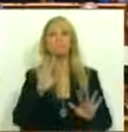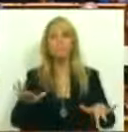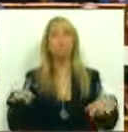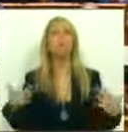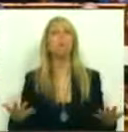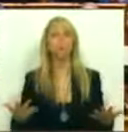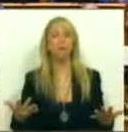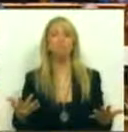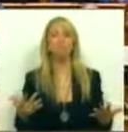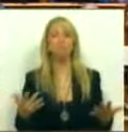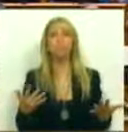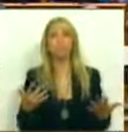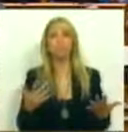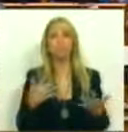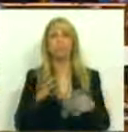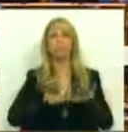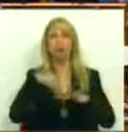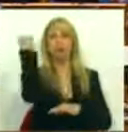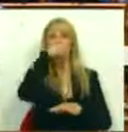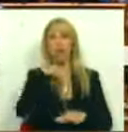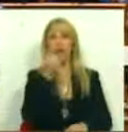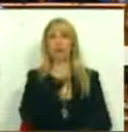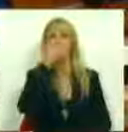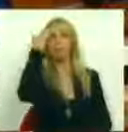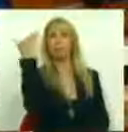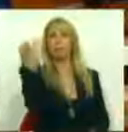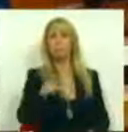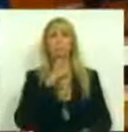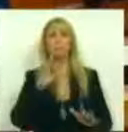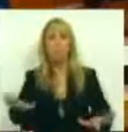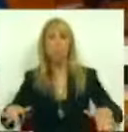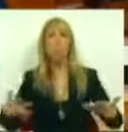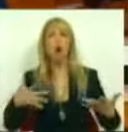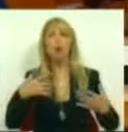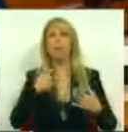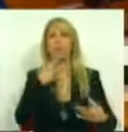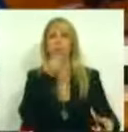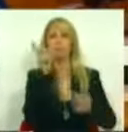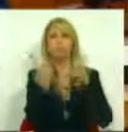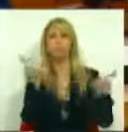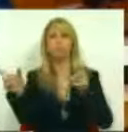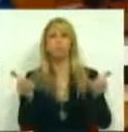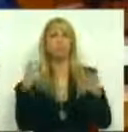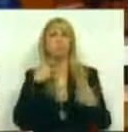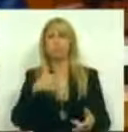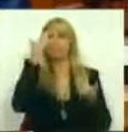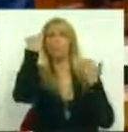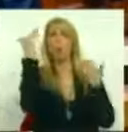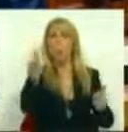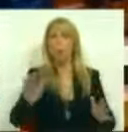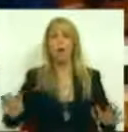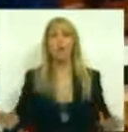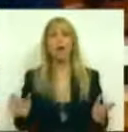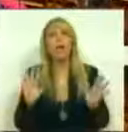pode colocar a cara que quiser, pode usar as expressões verbais que quiser, mas ao